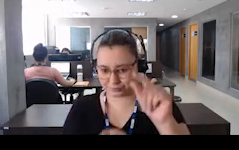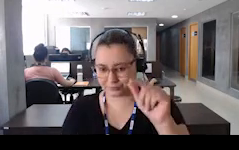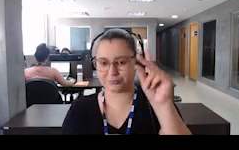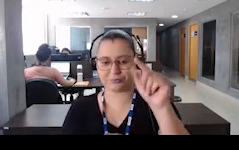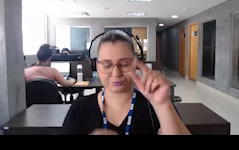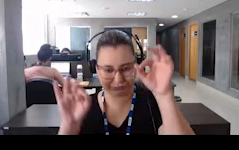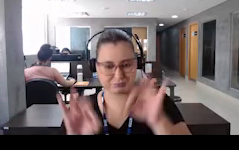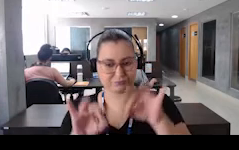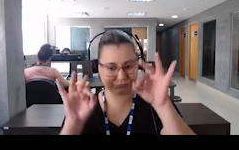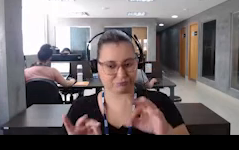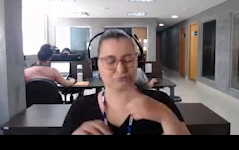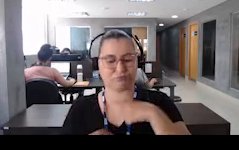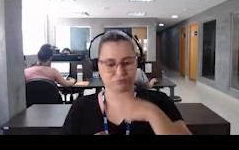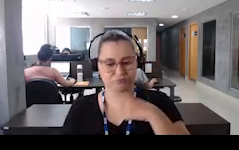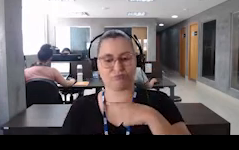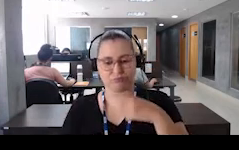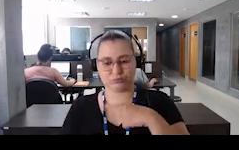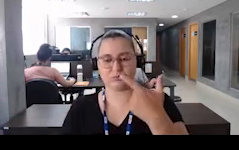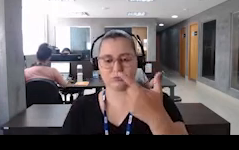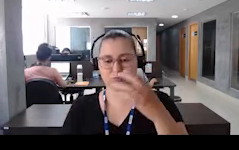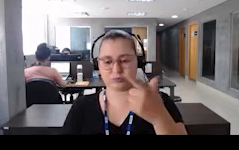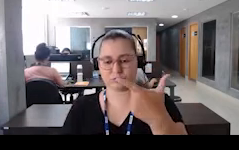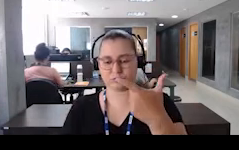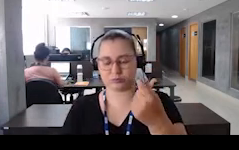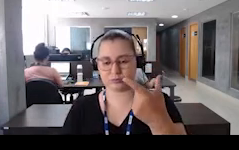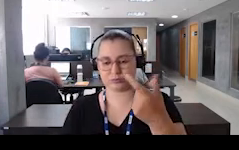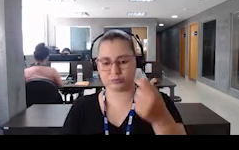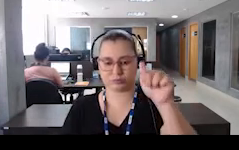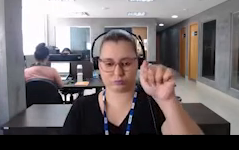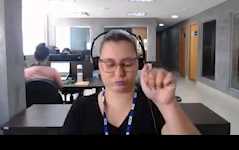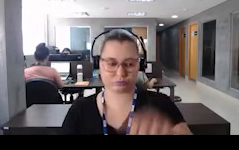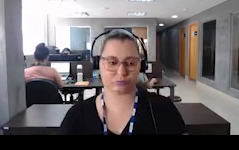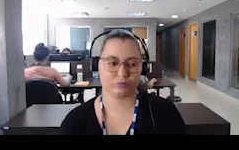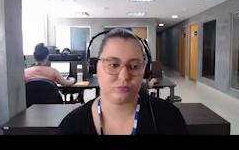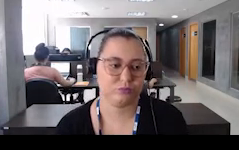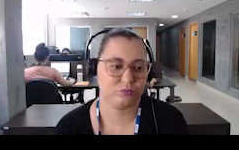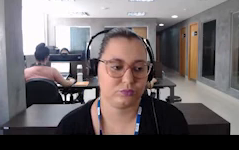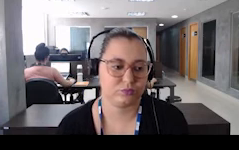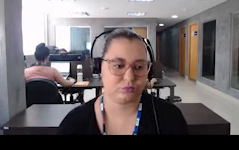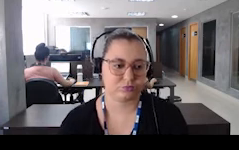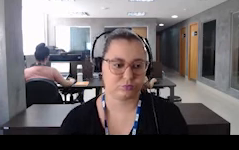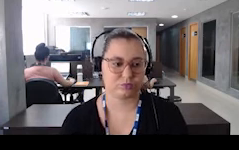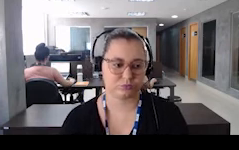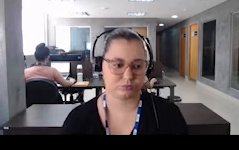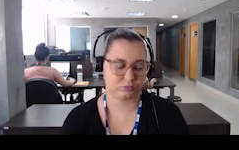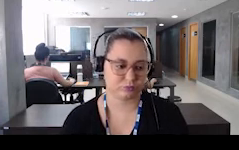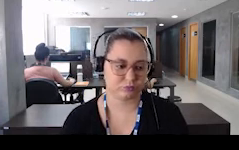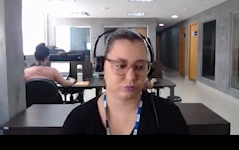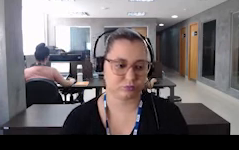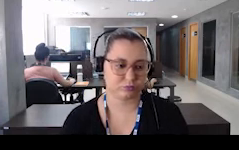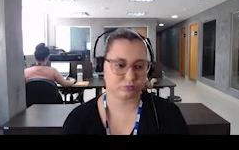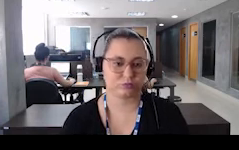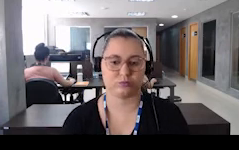atenderia a nossa demanda, né? Se fosse usar um contactor aí que estava disponível no sítio. Tudo bem? Vamos fazer aqui, então,